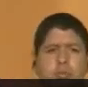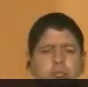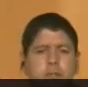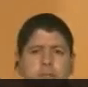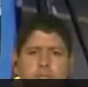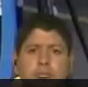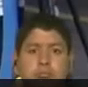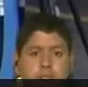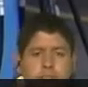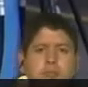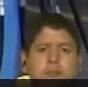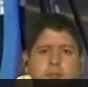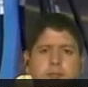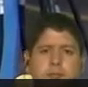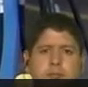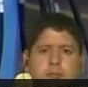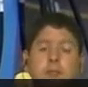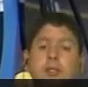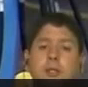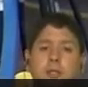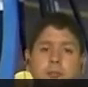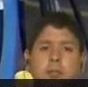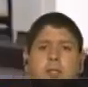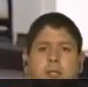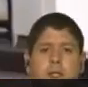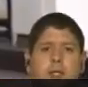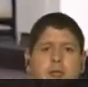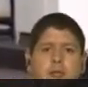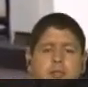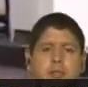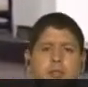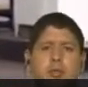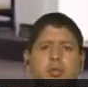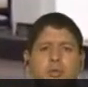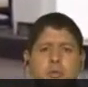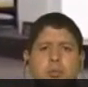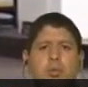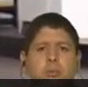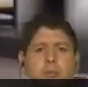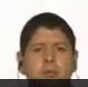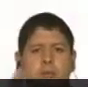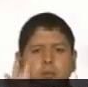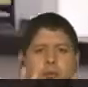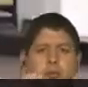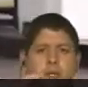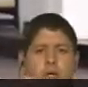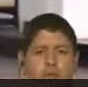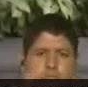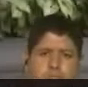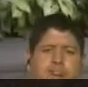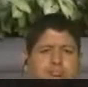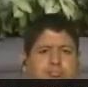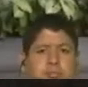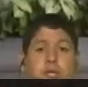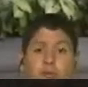dessa temática. Em nota, a Federação Nacional do Comércio de Combustíveis e de Lubrificantes, a FECombustíveis, afirma que